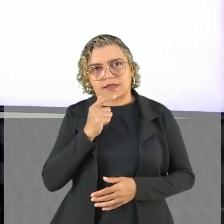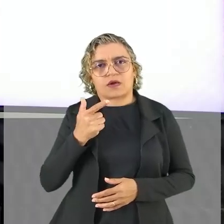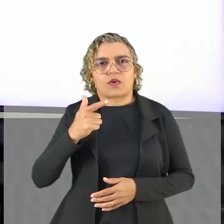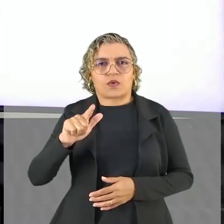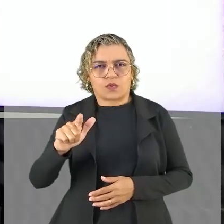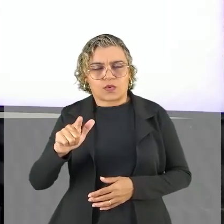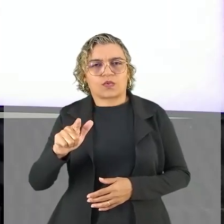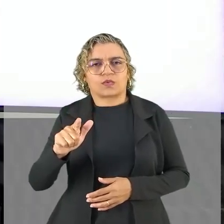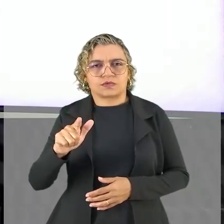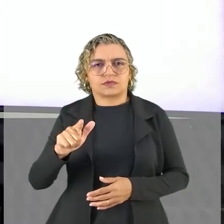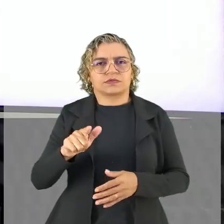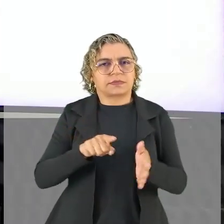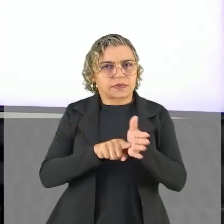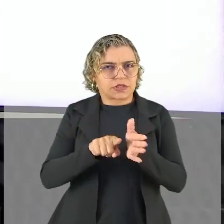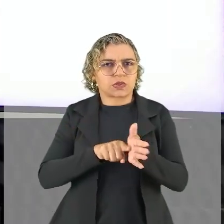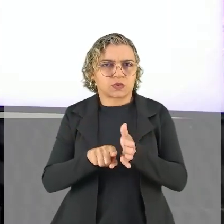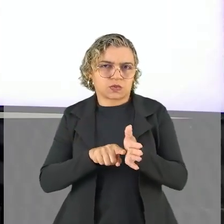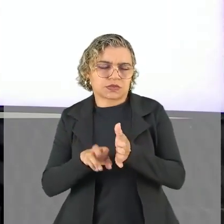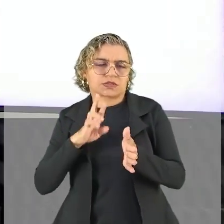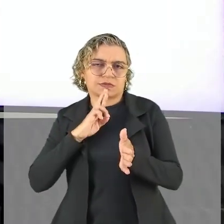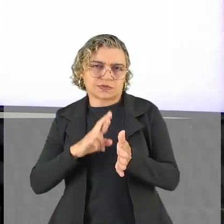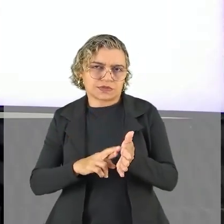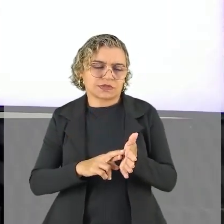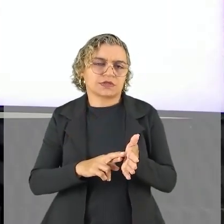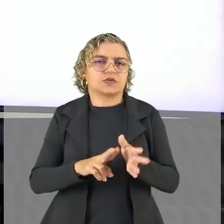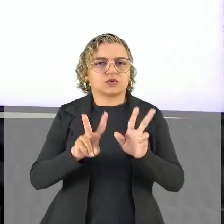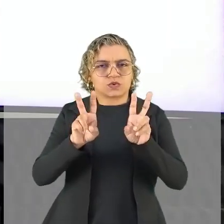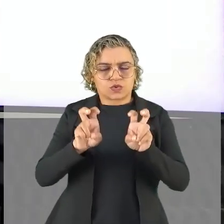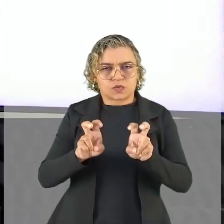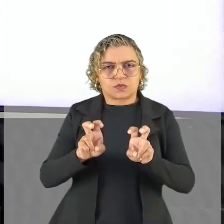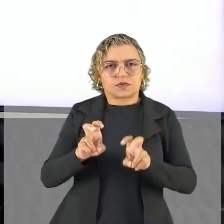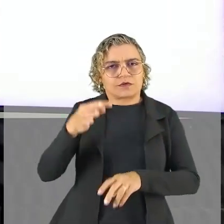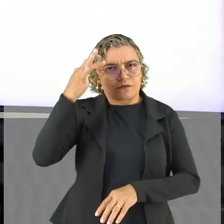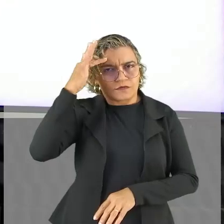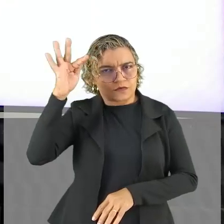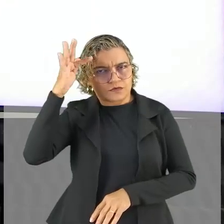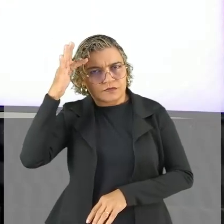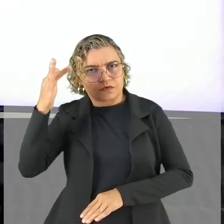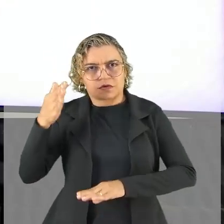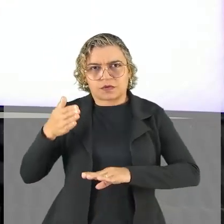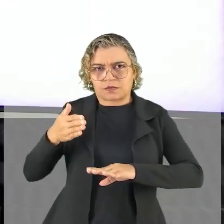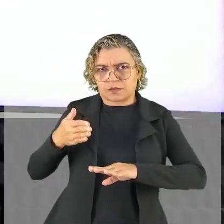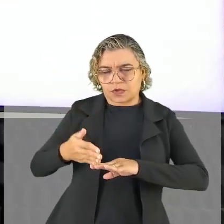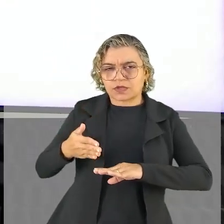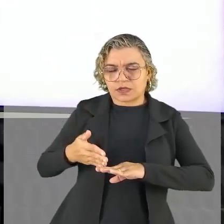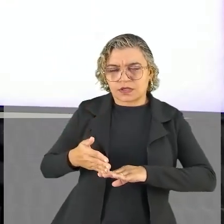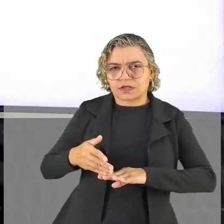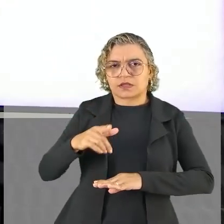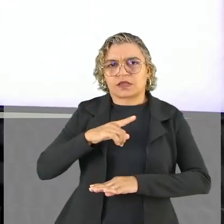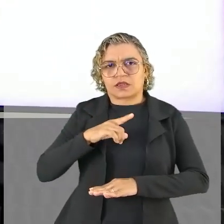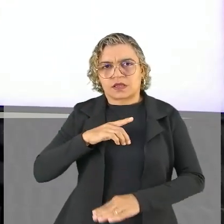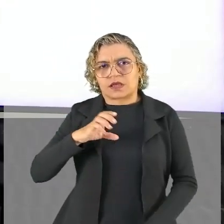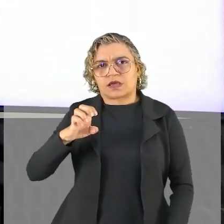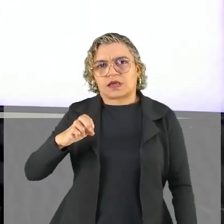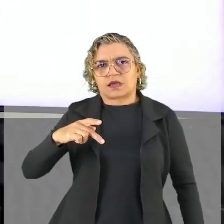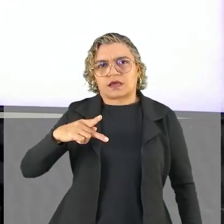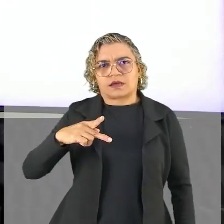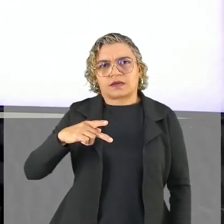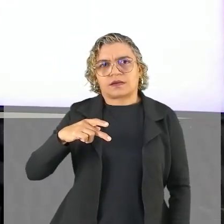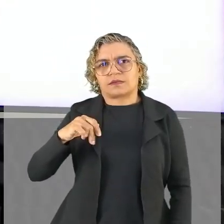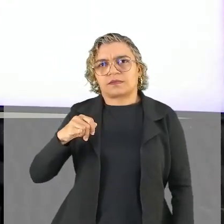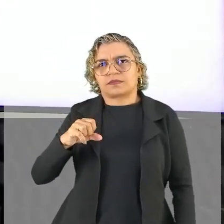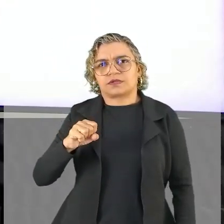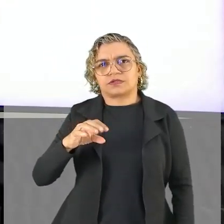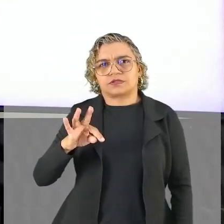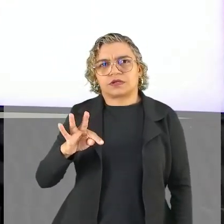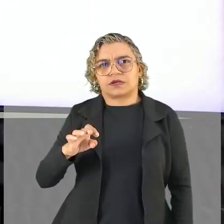aulas algumas questões, né, que diz respeito à filosofia moderna, essa questão da epistemologia, desse problema epistemológico. A gente tem